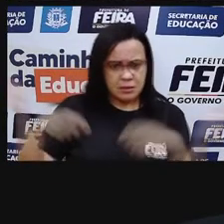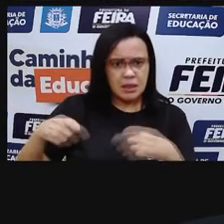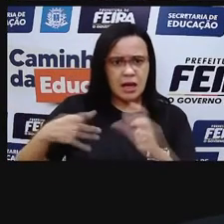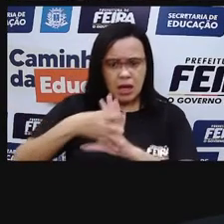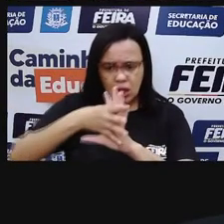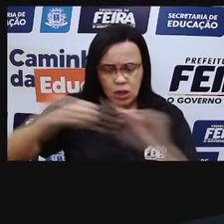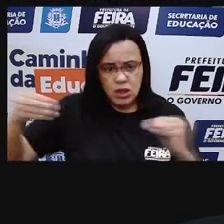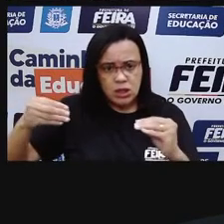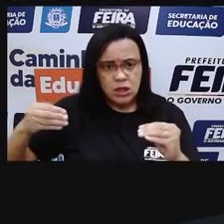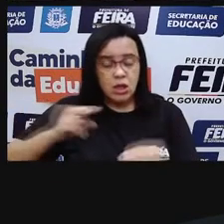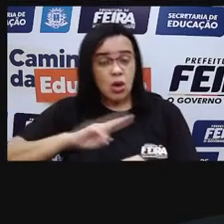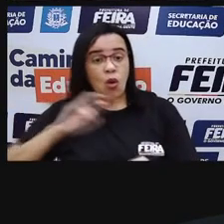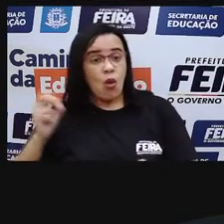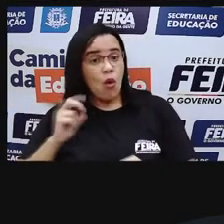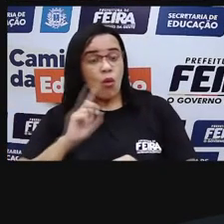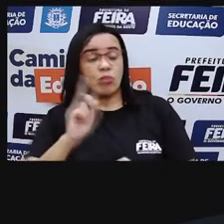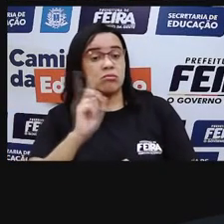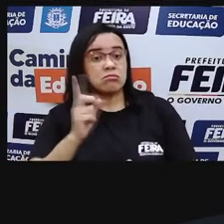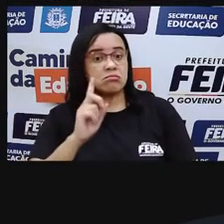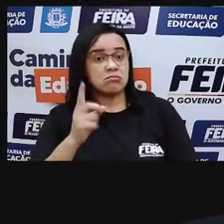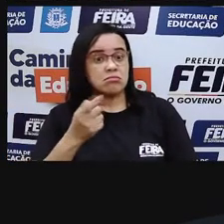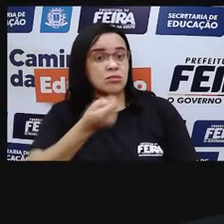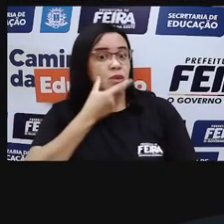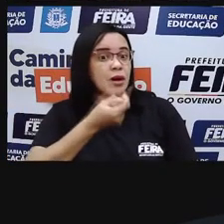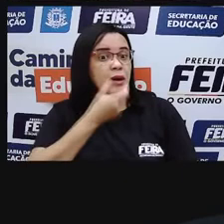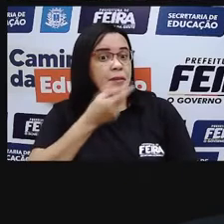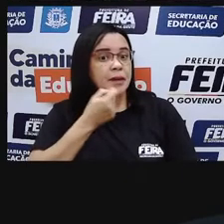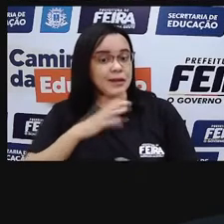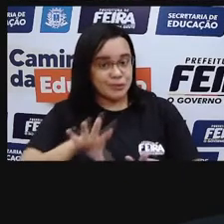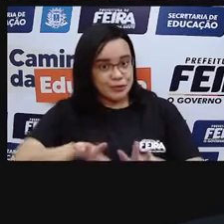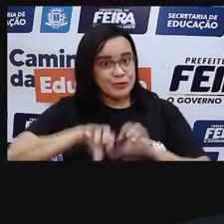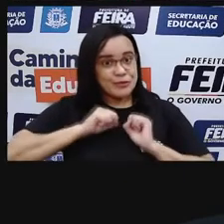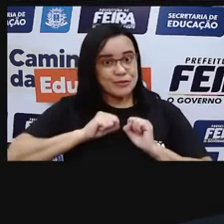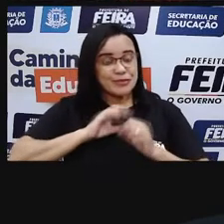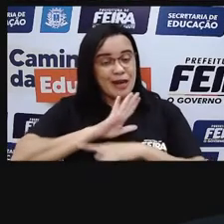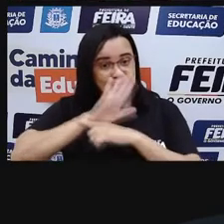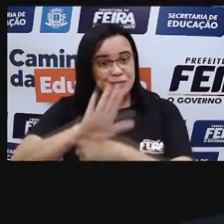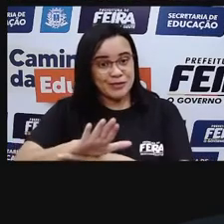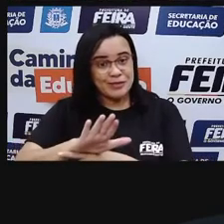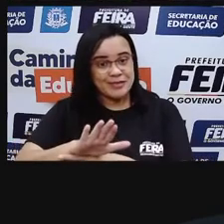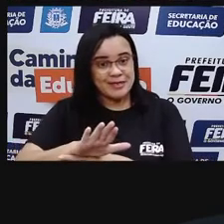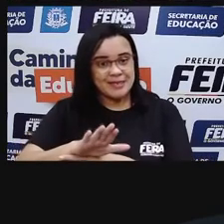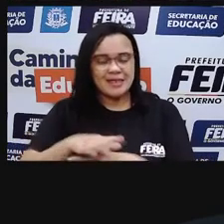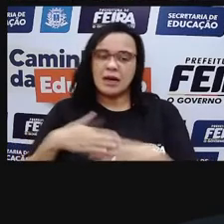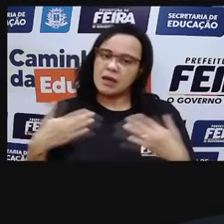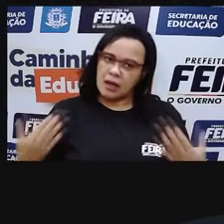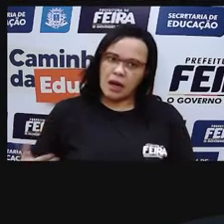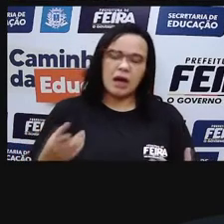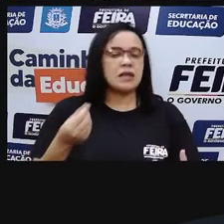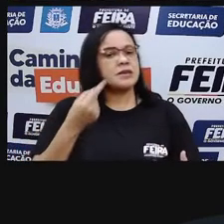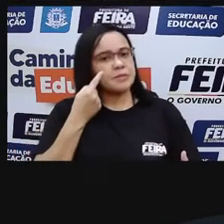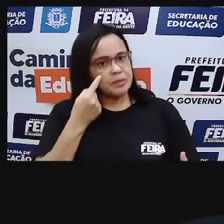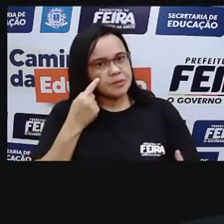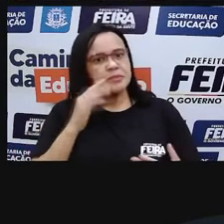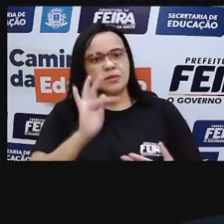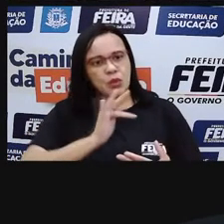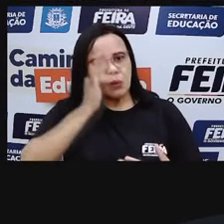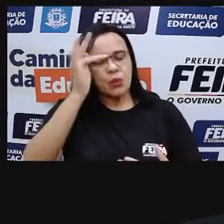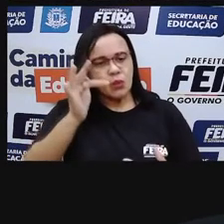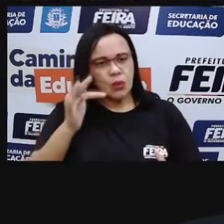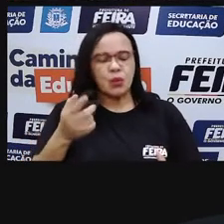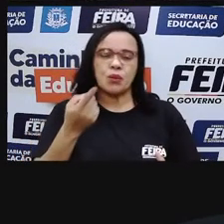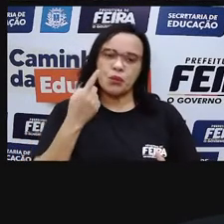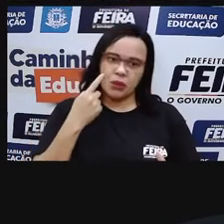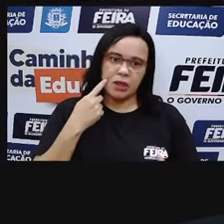substância. Olha essa história toda que a Pro contou para vocês. Isso dura, em média, essa pesquisa, 10 anos